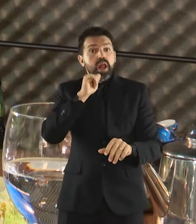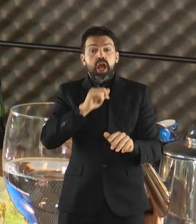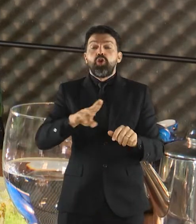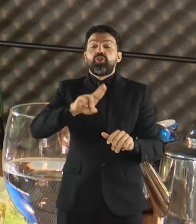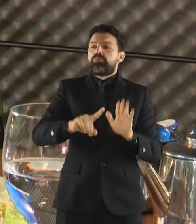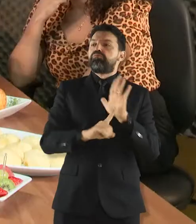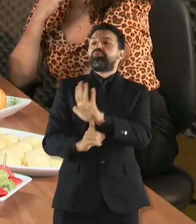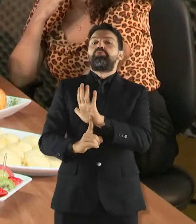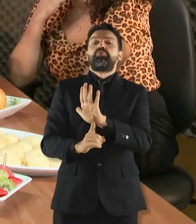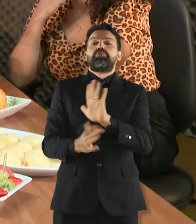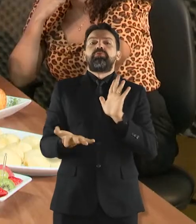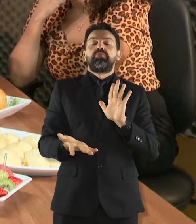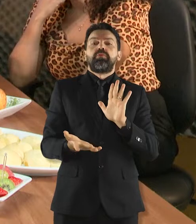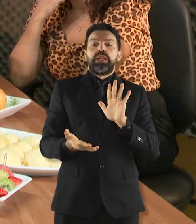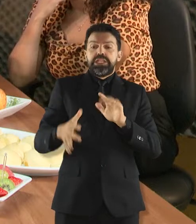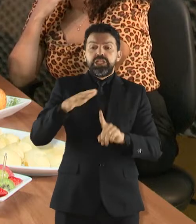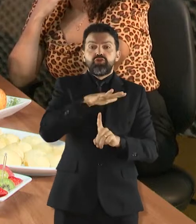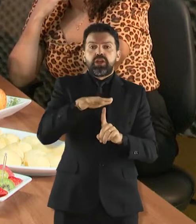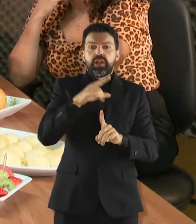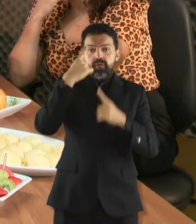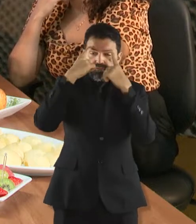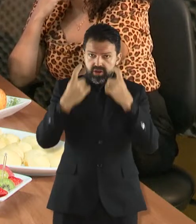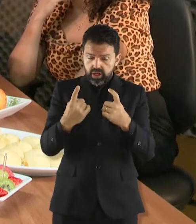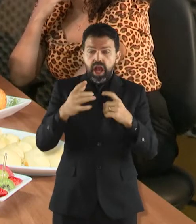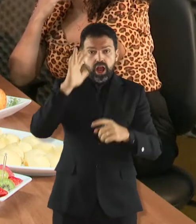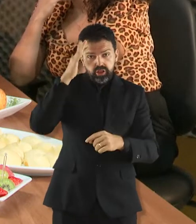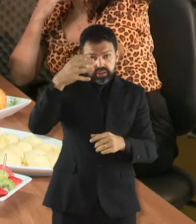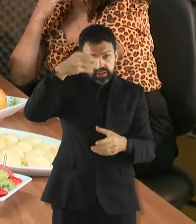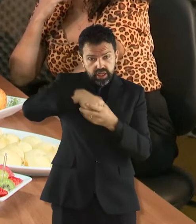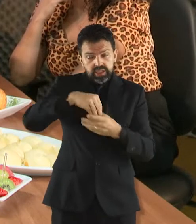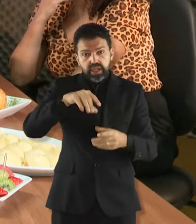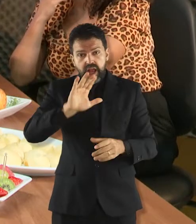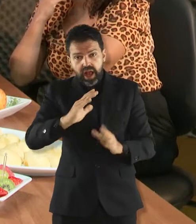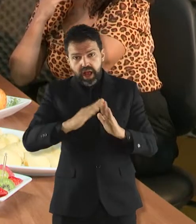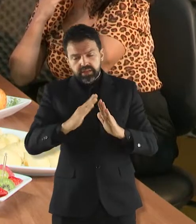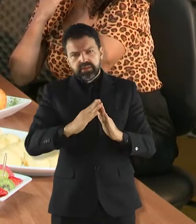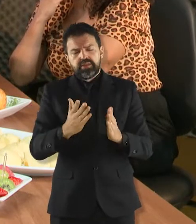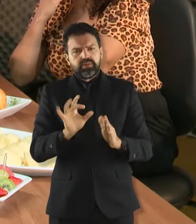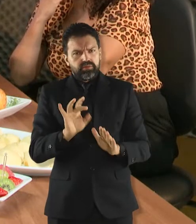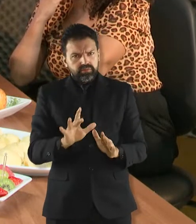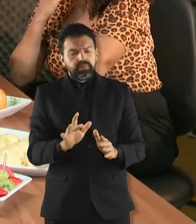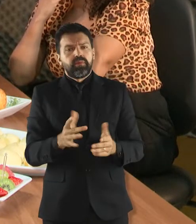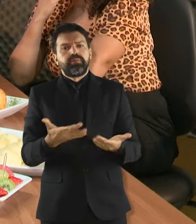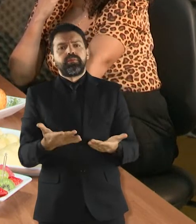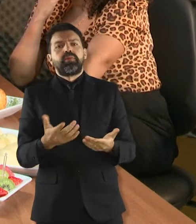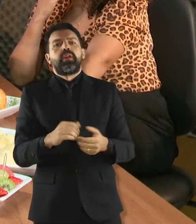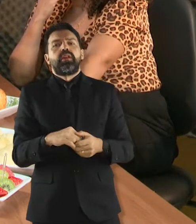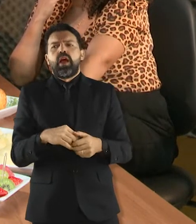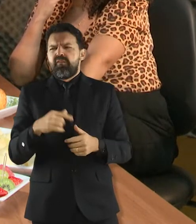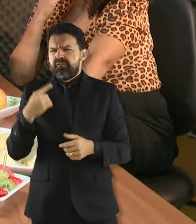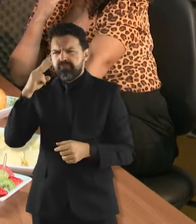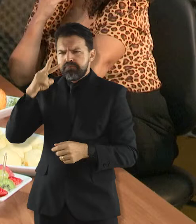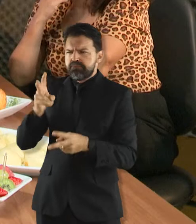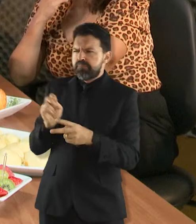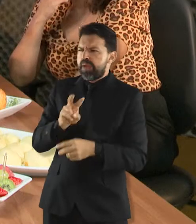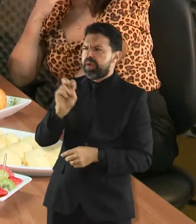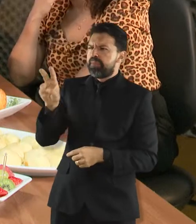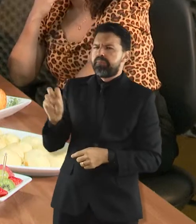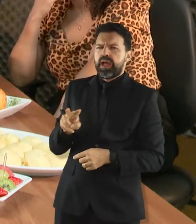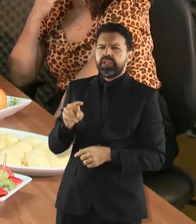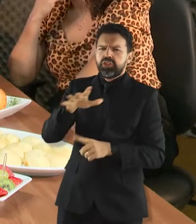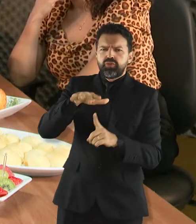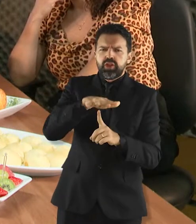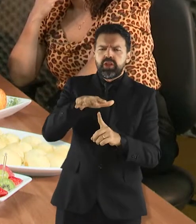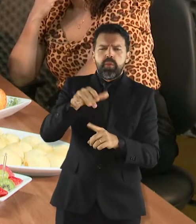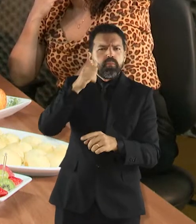ela estiver numa situação de violência. Exatamente. A gente vê aí casos de mulheres, né, que às vezes estão